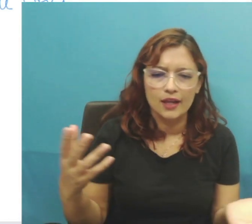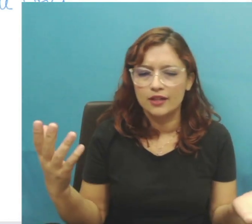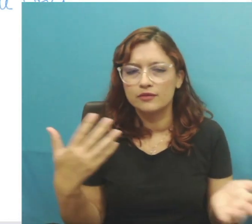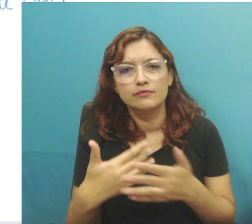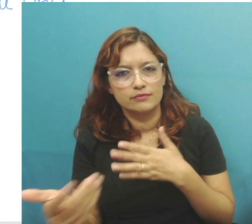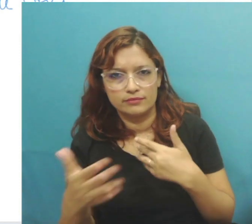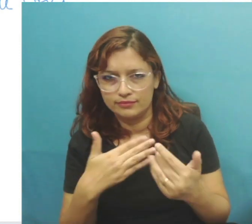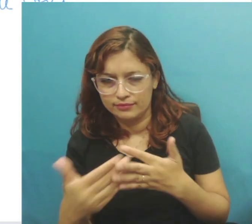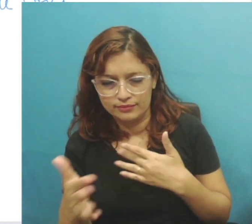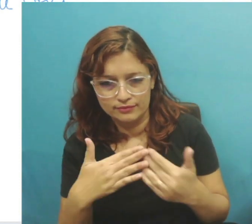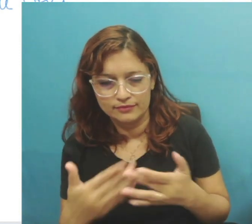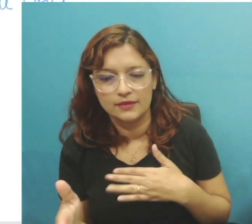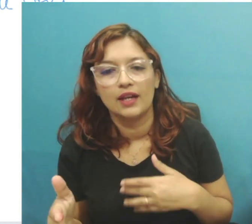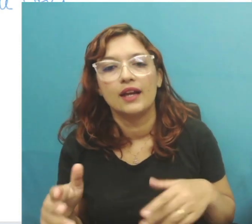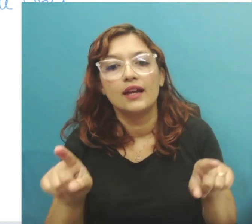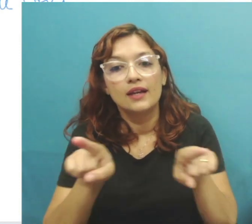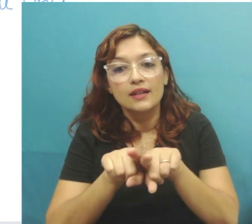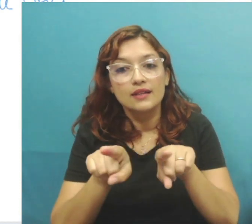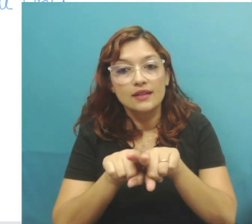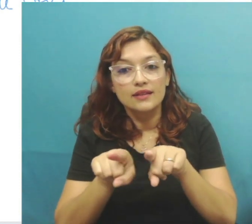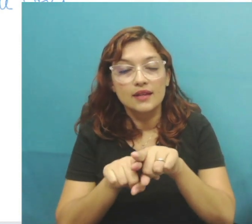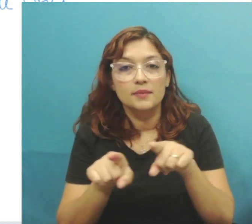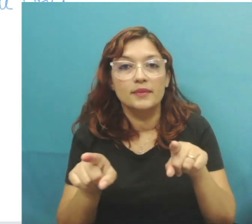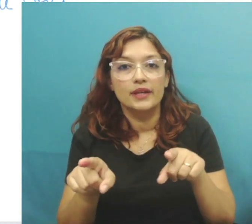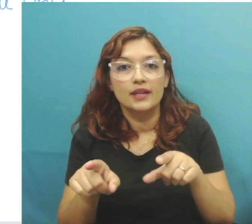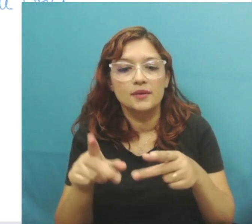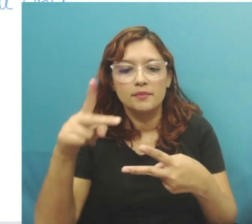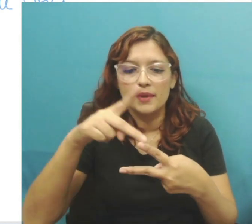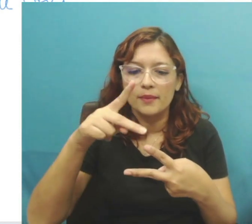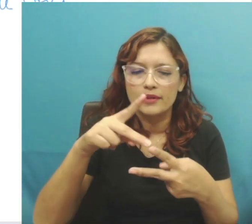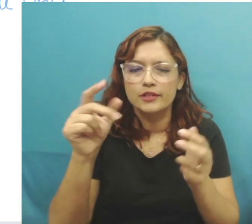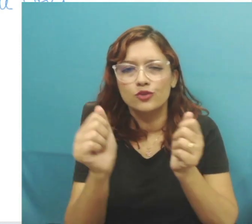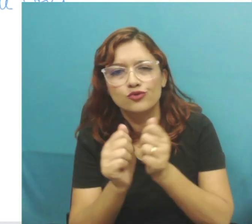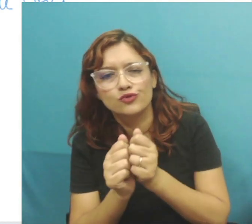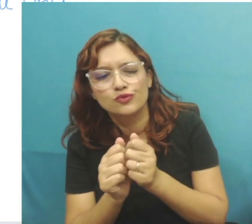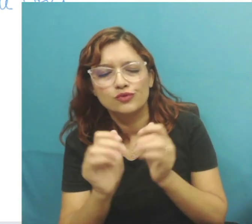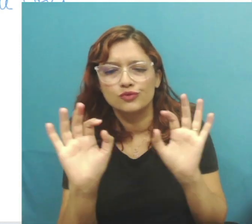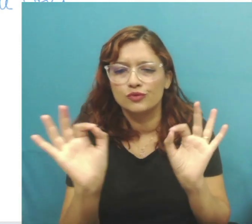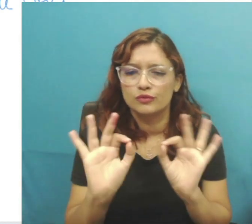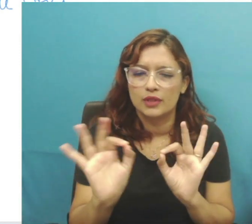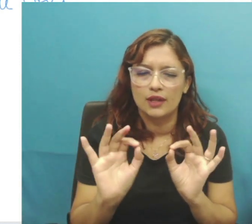Então, a palavra vocês pode usar no começo, no meio, tanto faz.